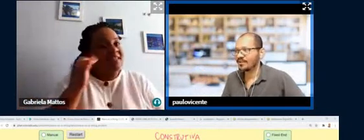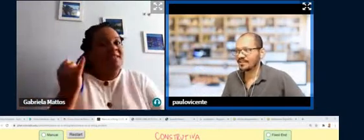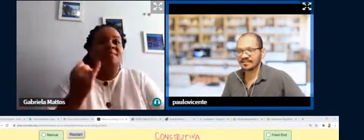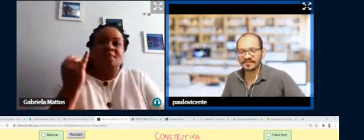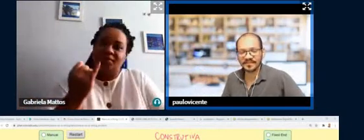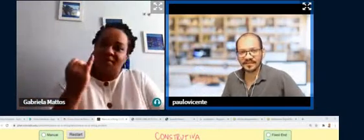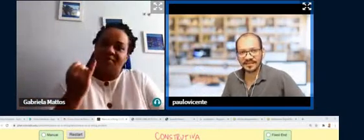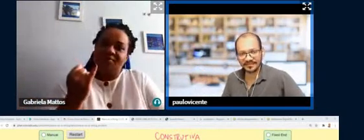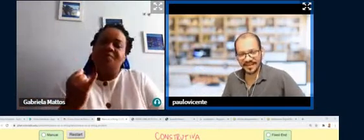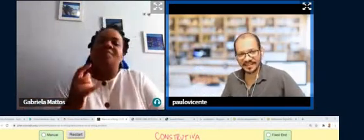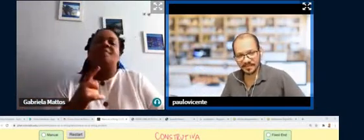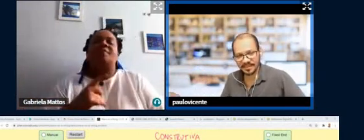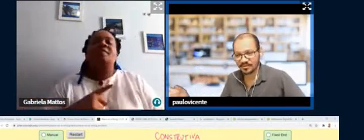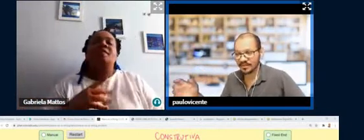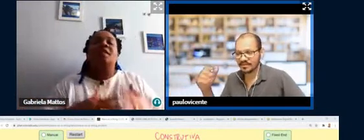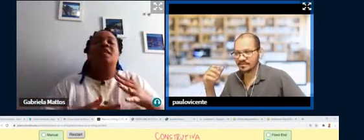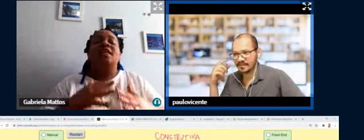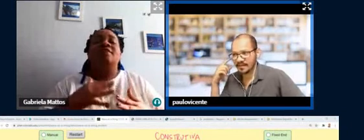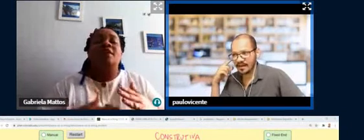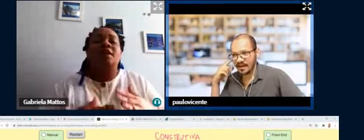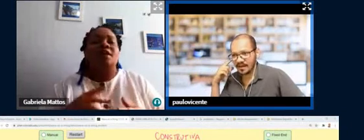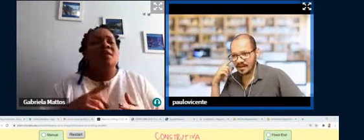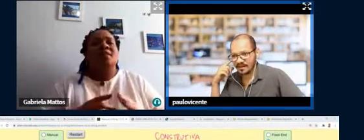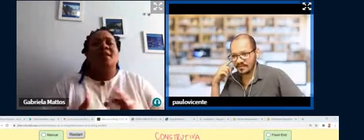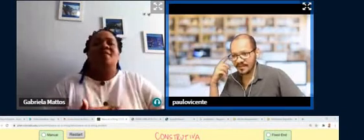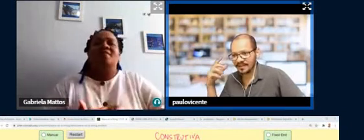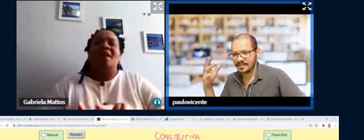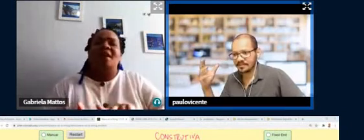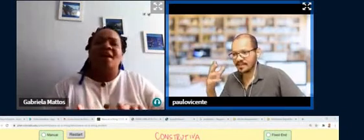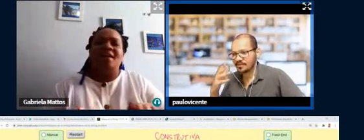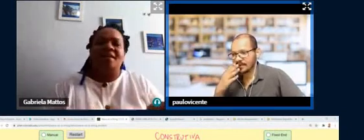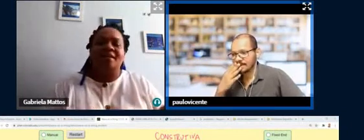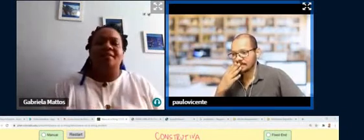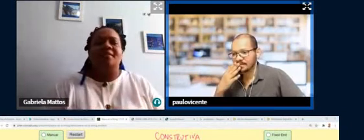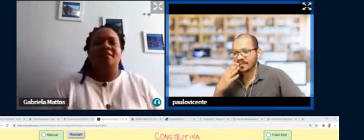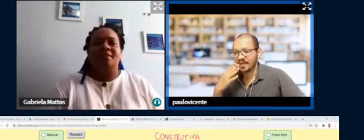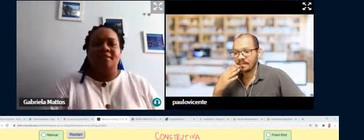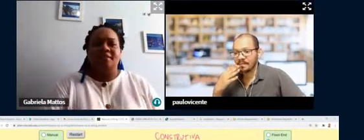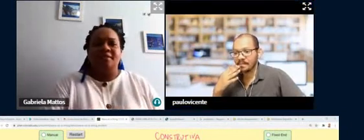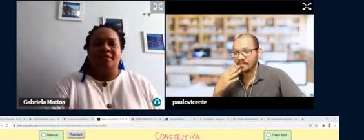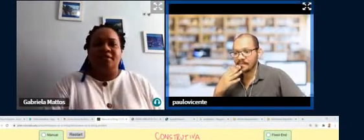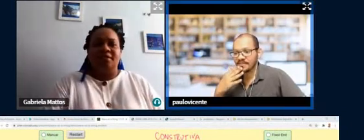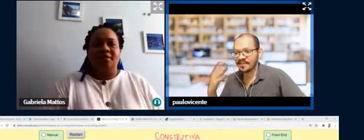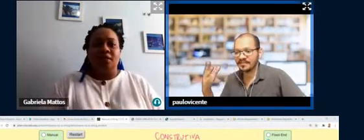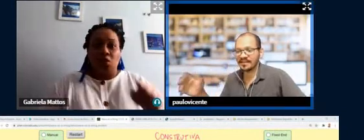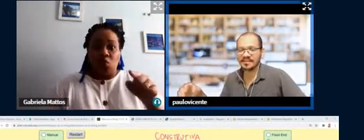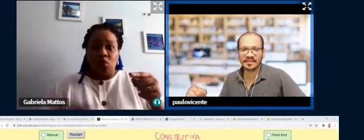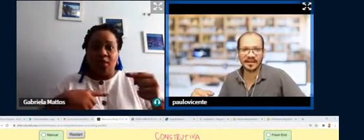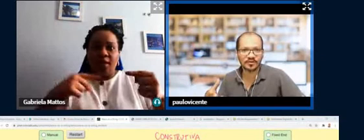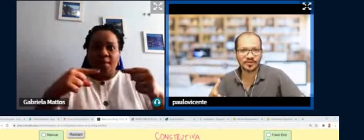Interferência com ondas. Tem várias aplicações. Uma dessas aplicações